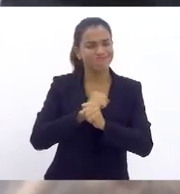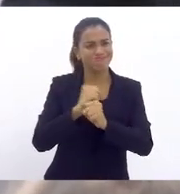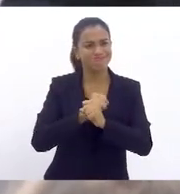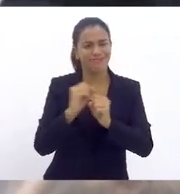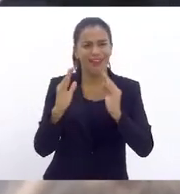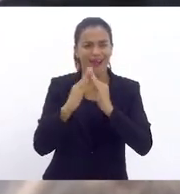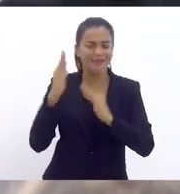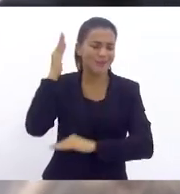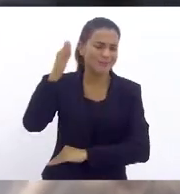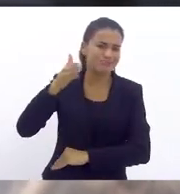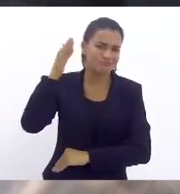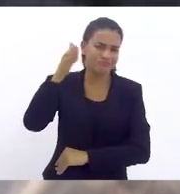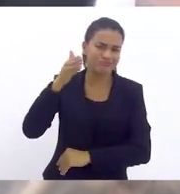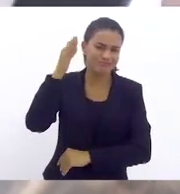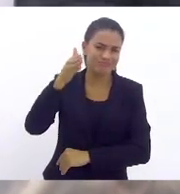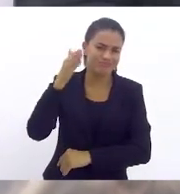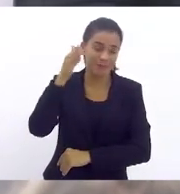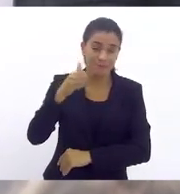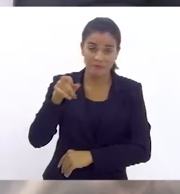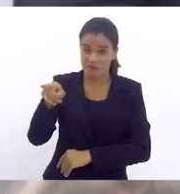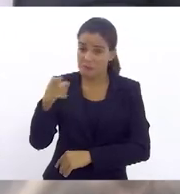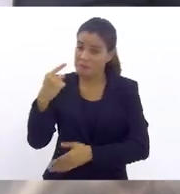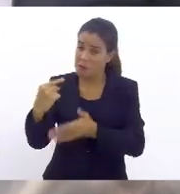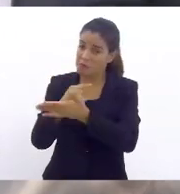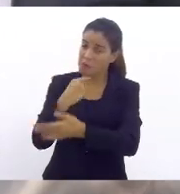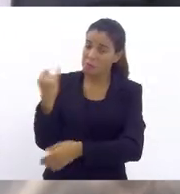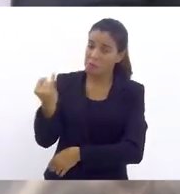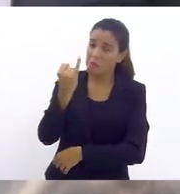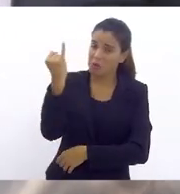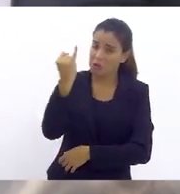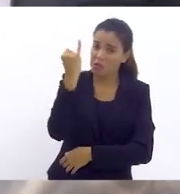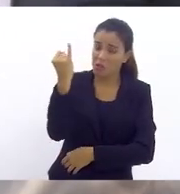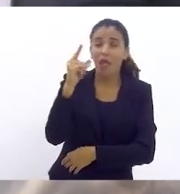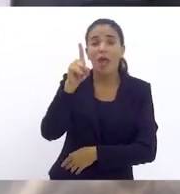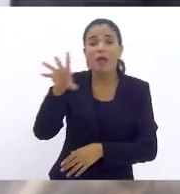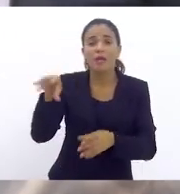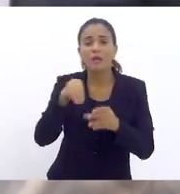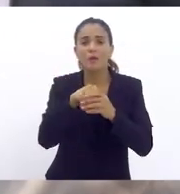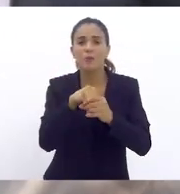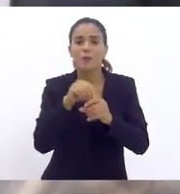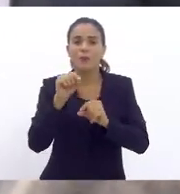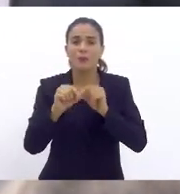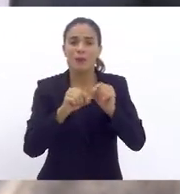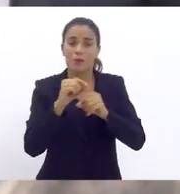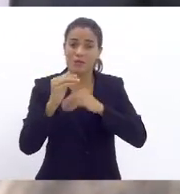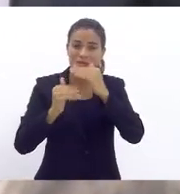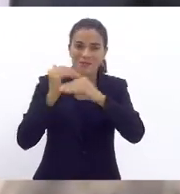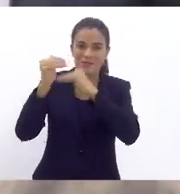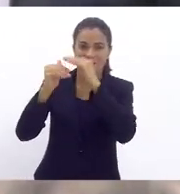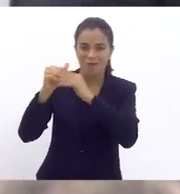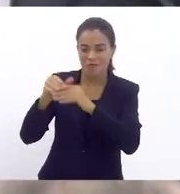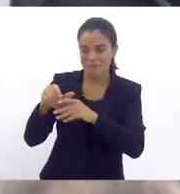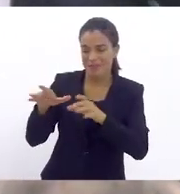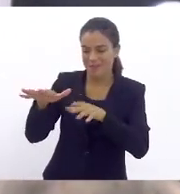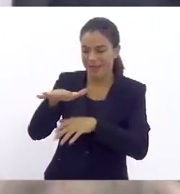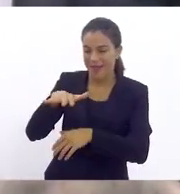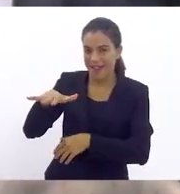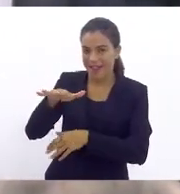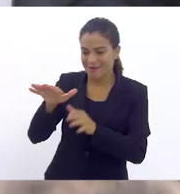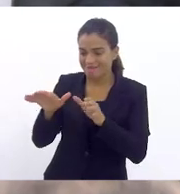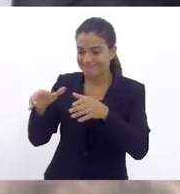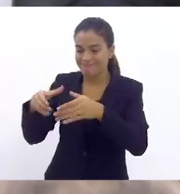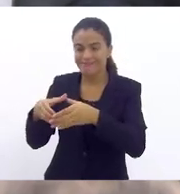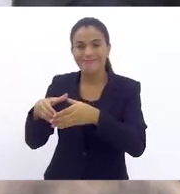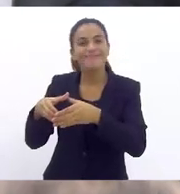sempre lá em Maricá você traz uma questão importante que já foi também abordado aqui que é incluir a questão do desenvolvimento Regional dentro da visão